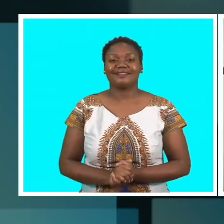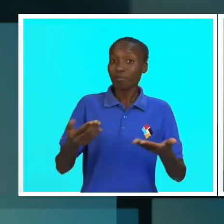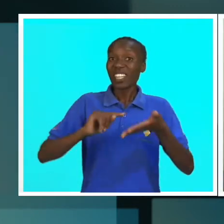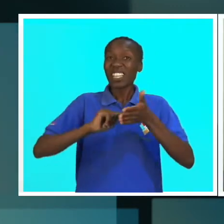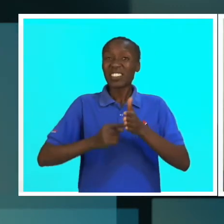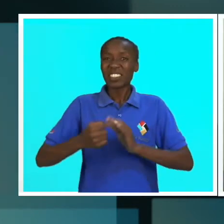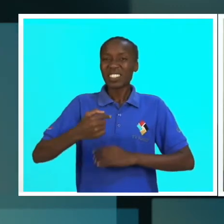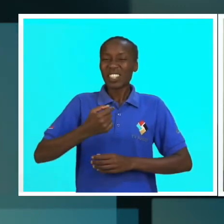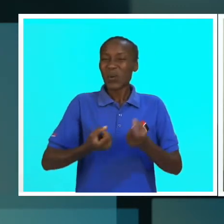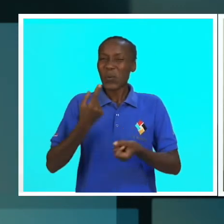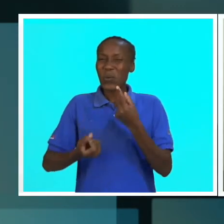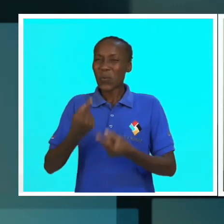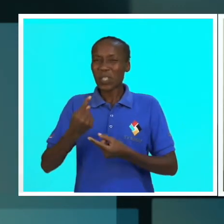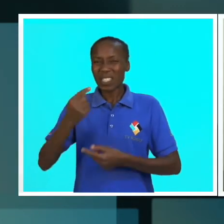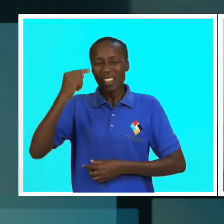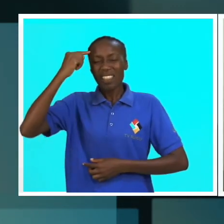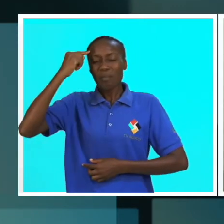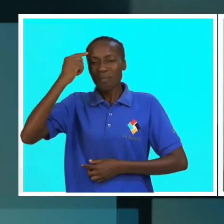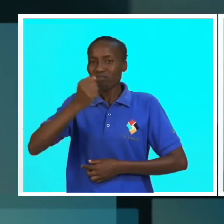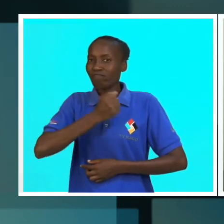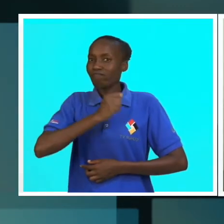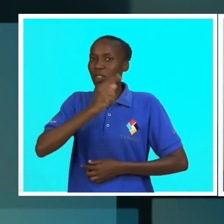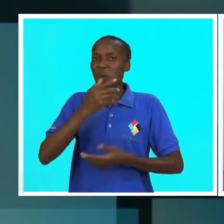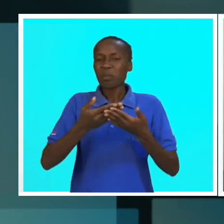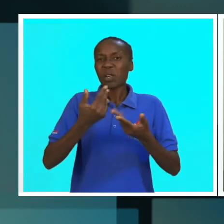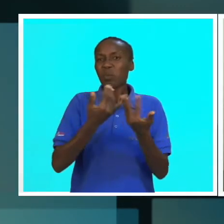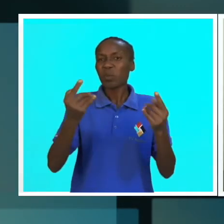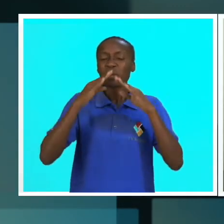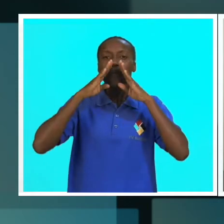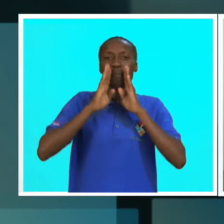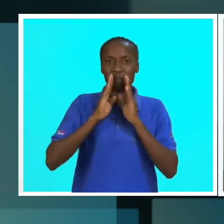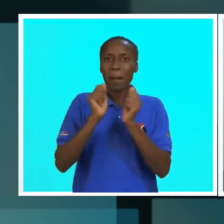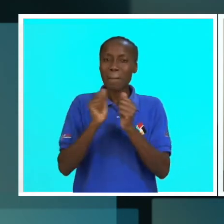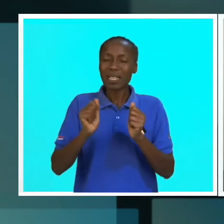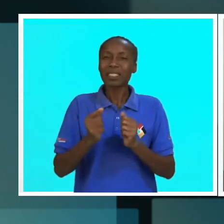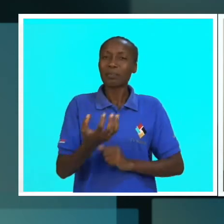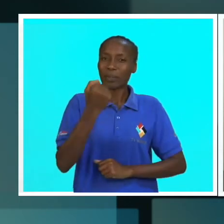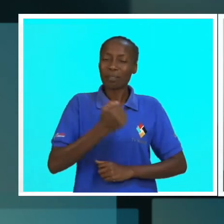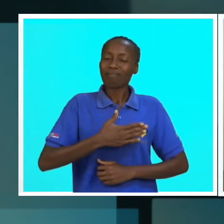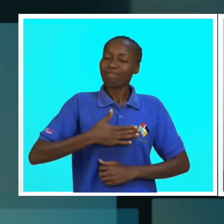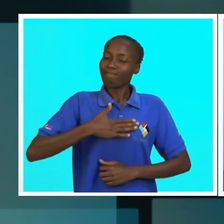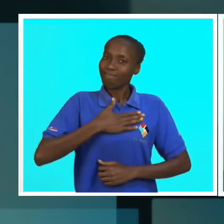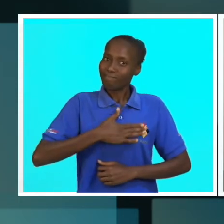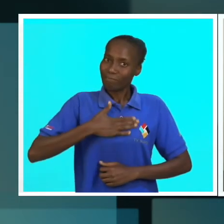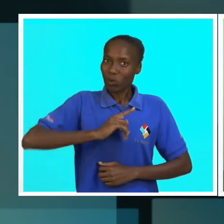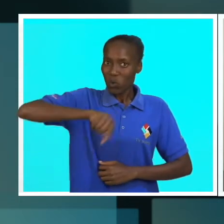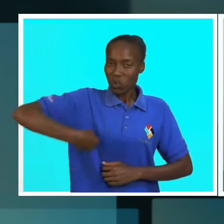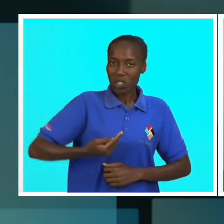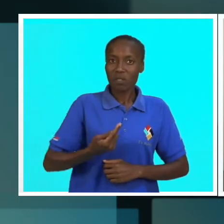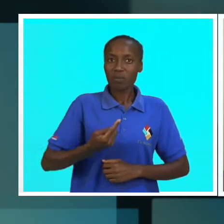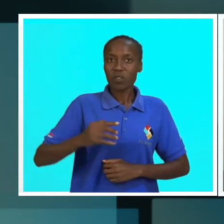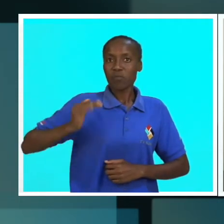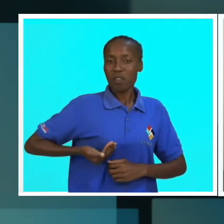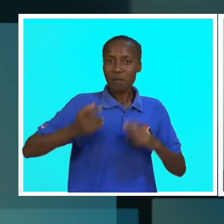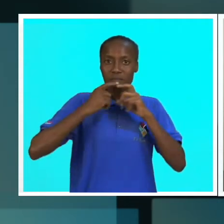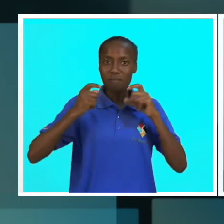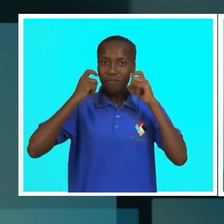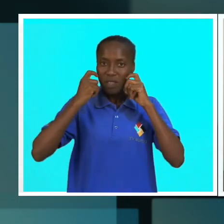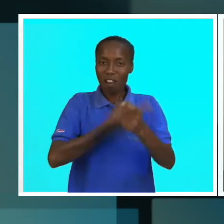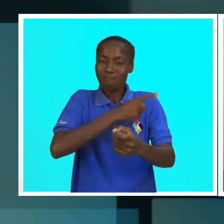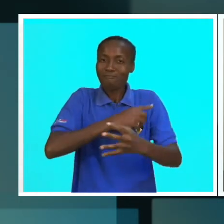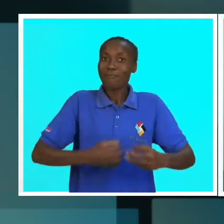São coisas que não quero lembrar muito, porque são muito tristes, mas que nós temos que perdoar. Afinal, somos mulheres mozambicanas e